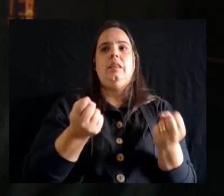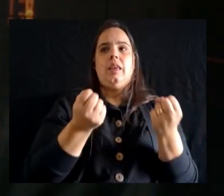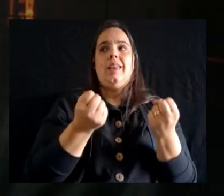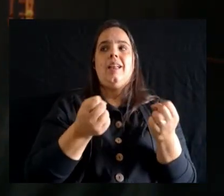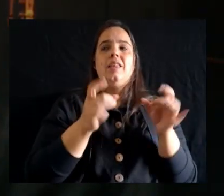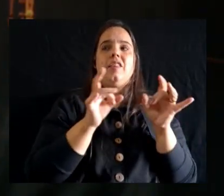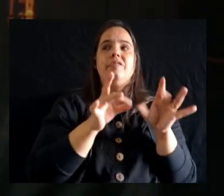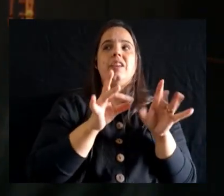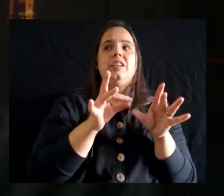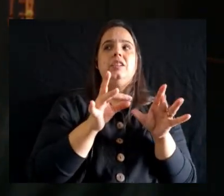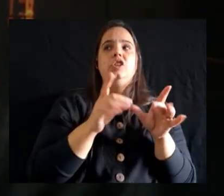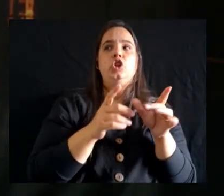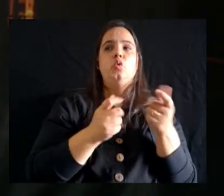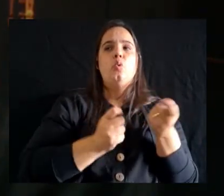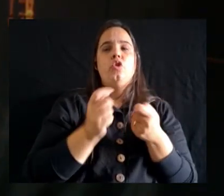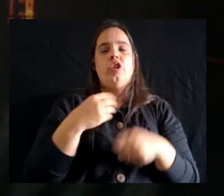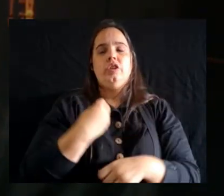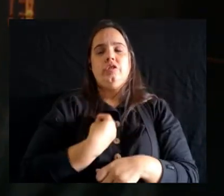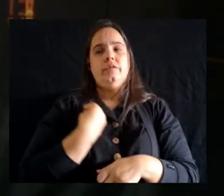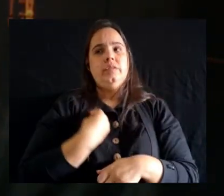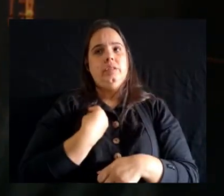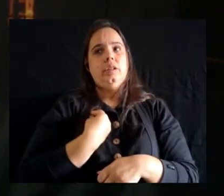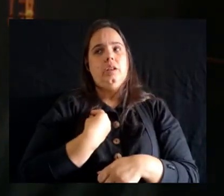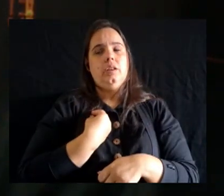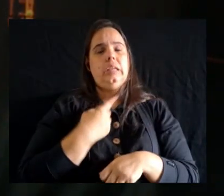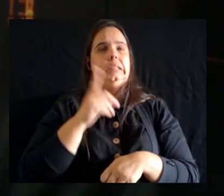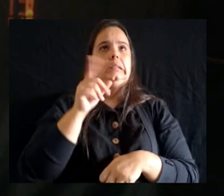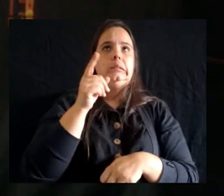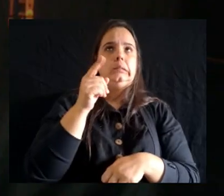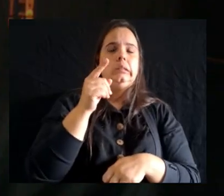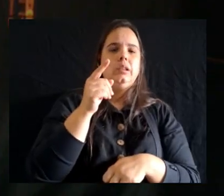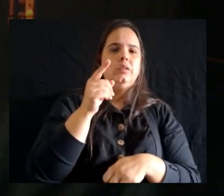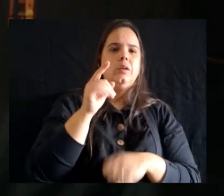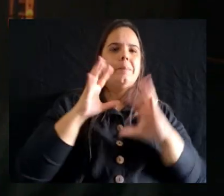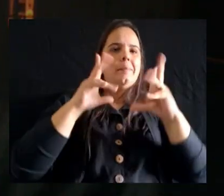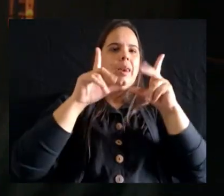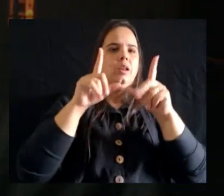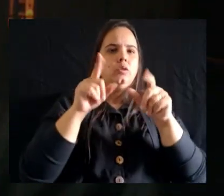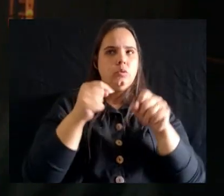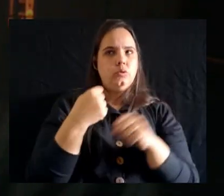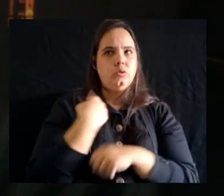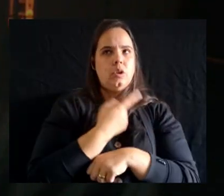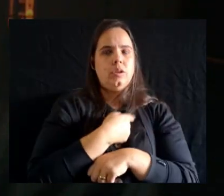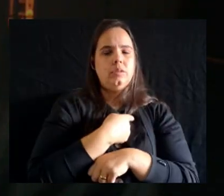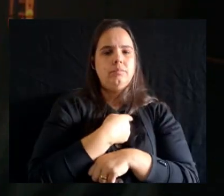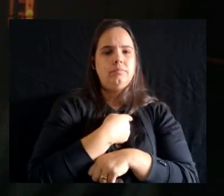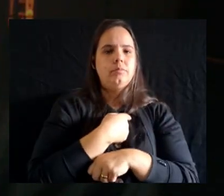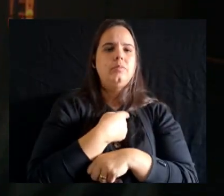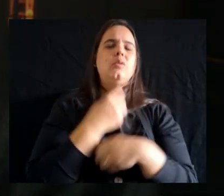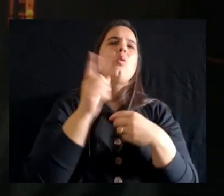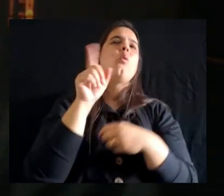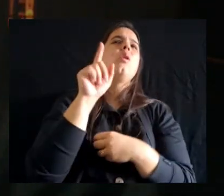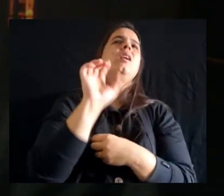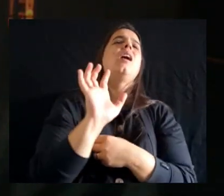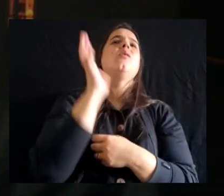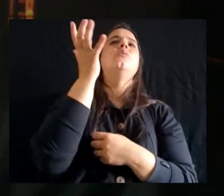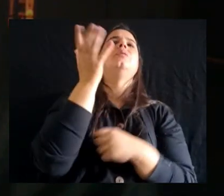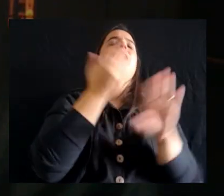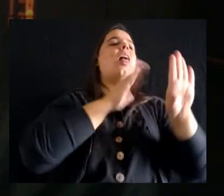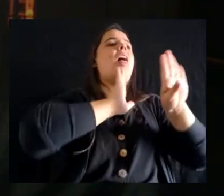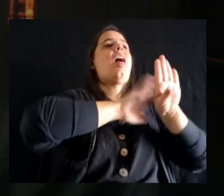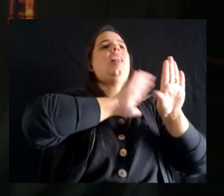isso está para todos? O que está acontecendo por trás dessa gourmetização